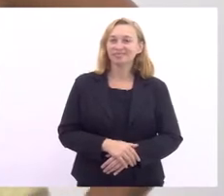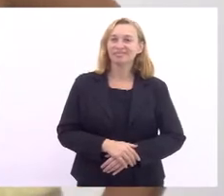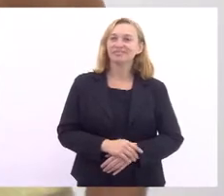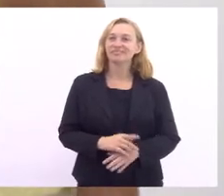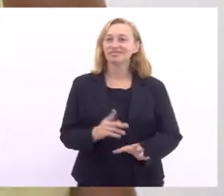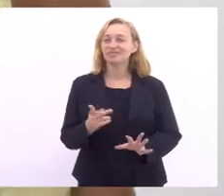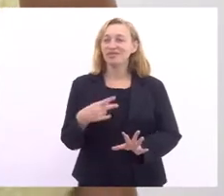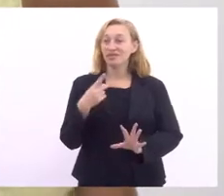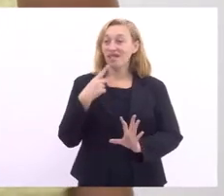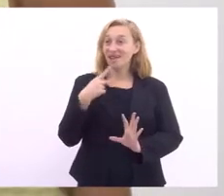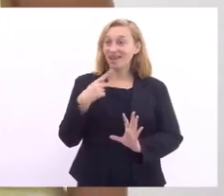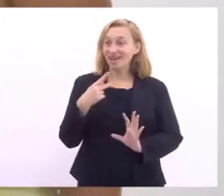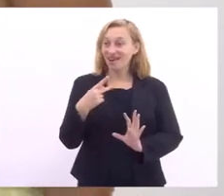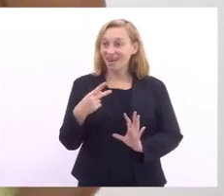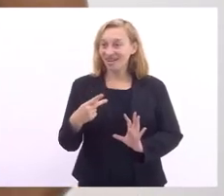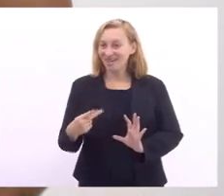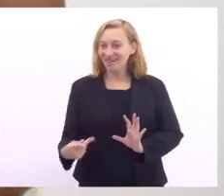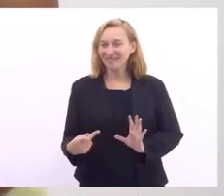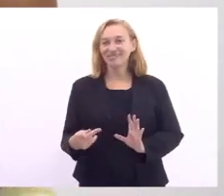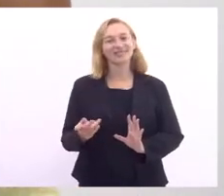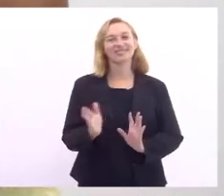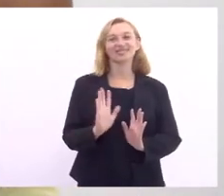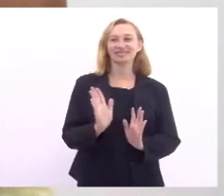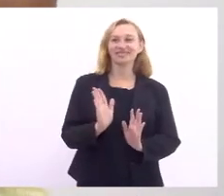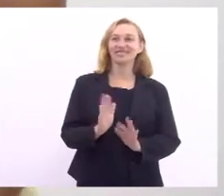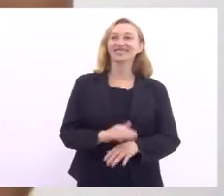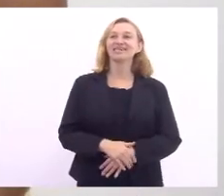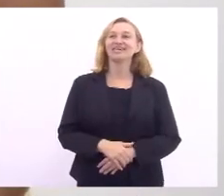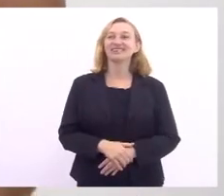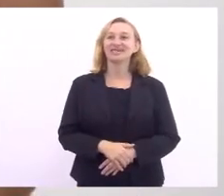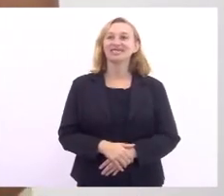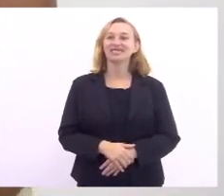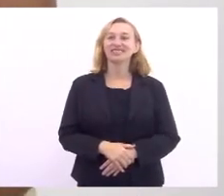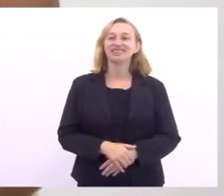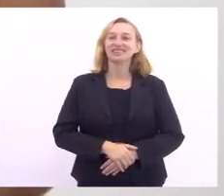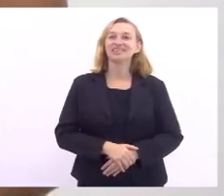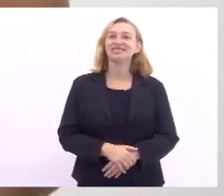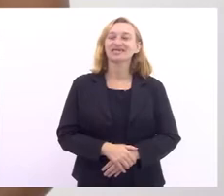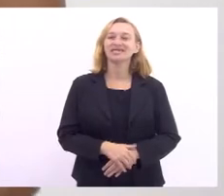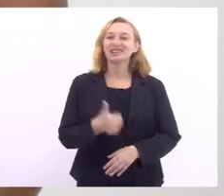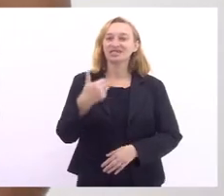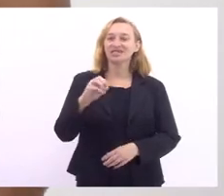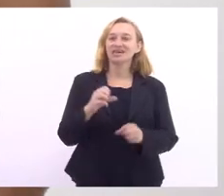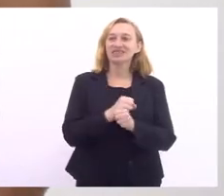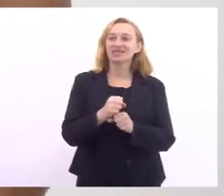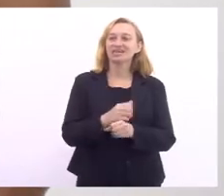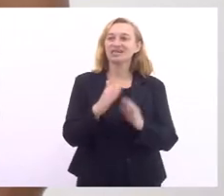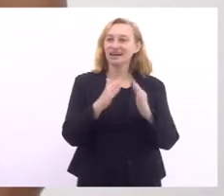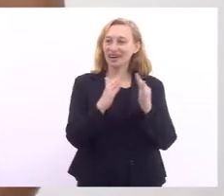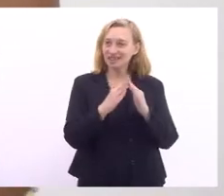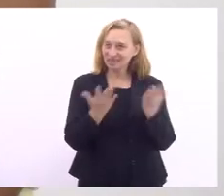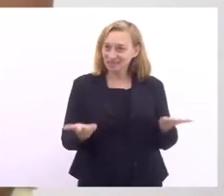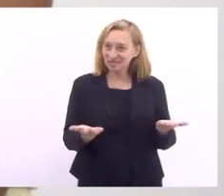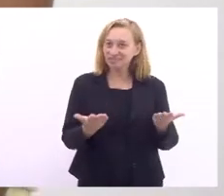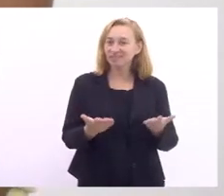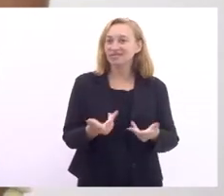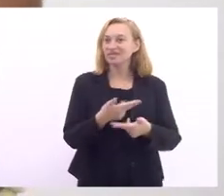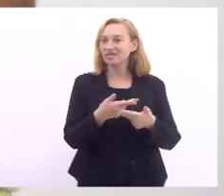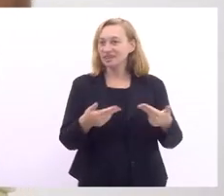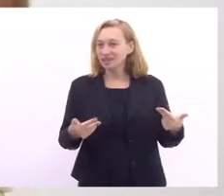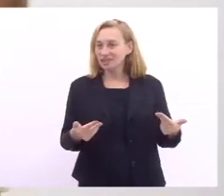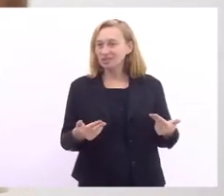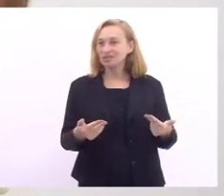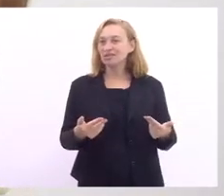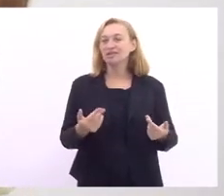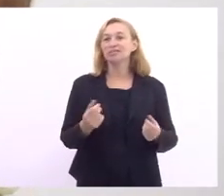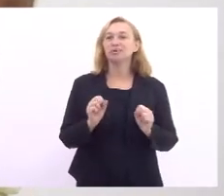né que a gente mapa já faz a agenda já faz também vou fazer simples aqui dos 10 anos da casa né Mari que ia vai ter coisa